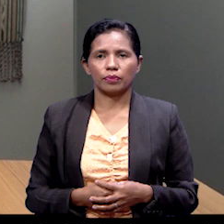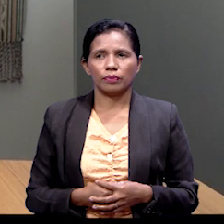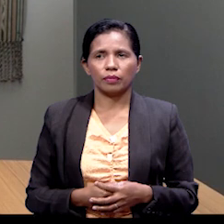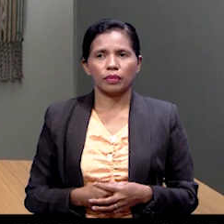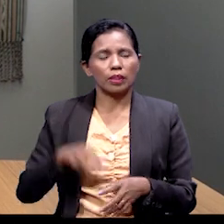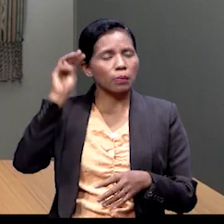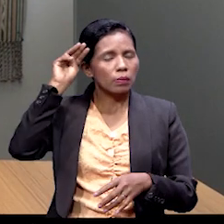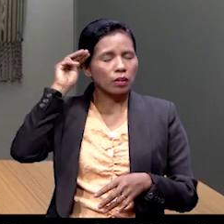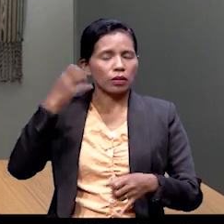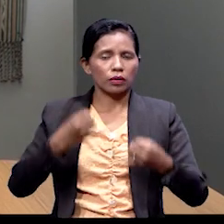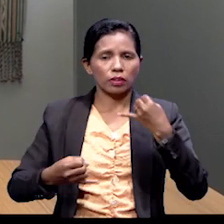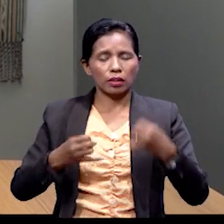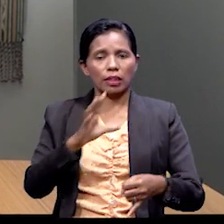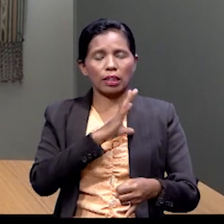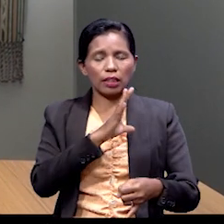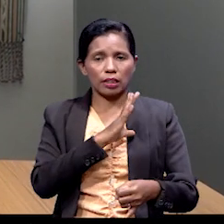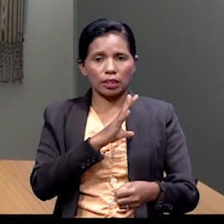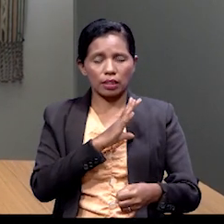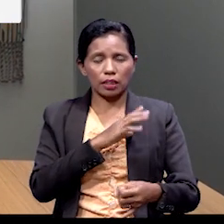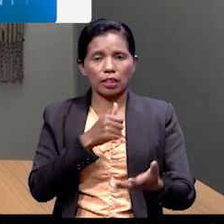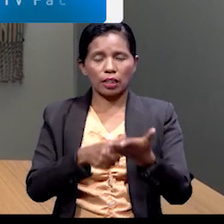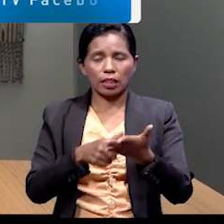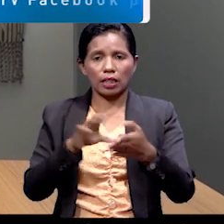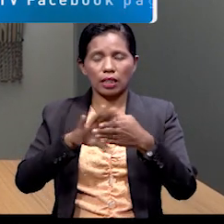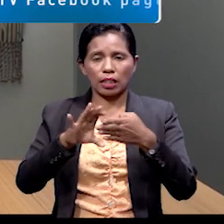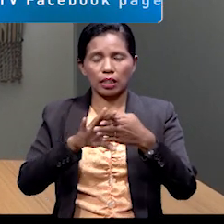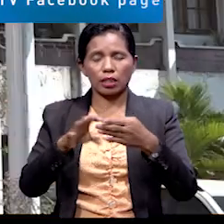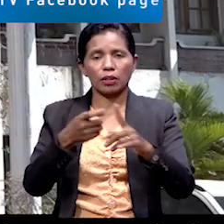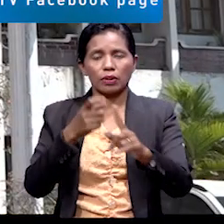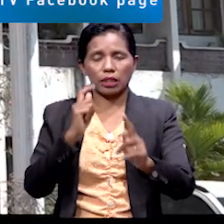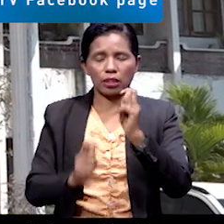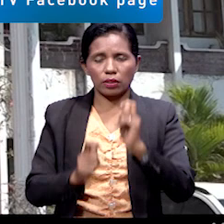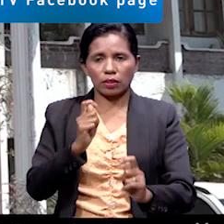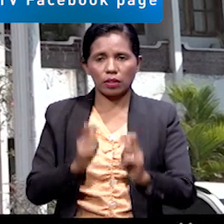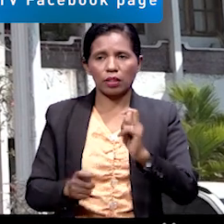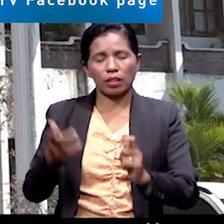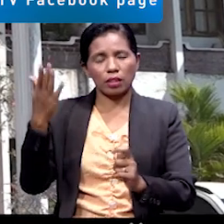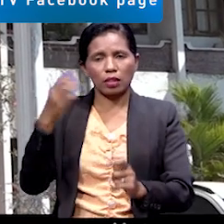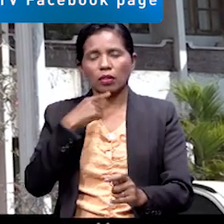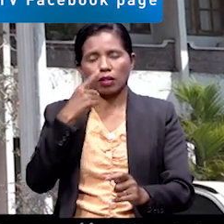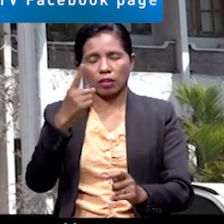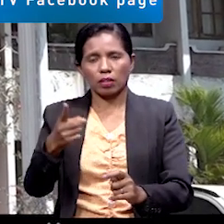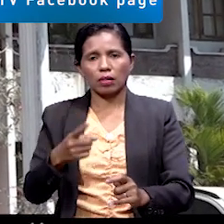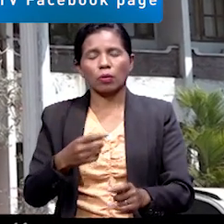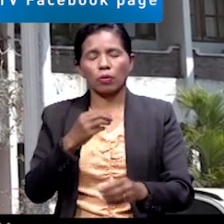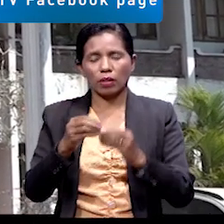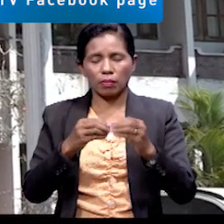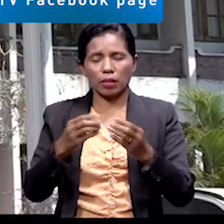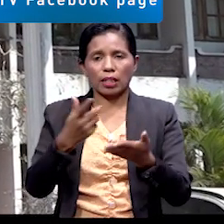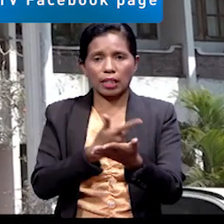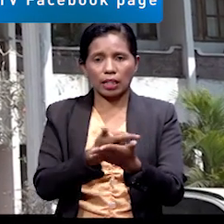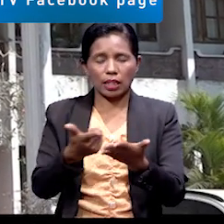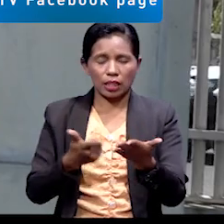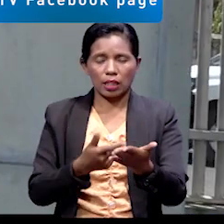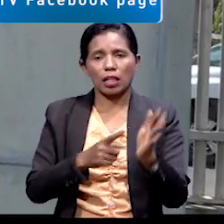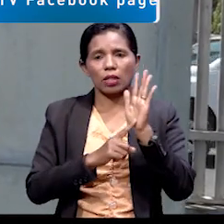Ministério da Justiça, em rela notificação ao si Tribunal Nian, relaciona ao processo providência cautelar ba restituição posse nebehato